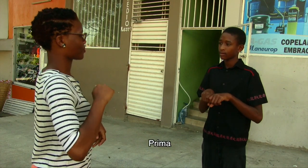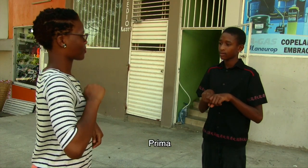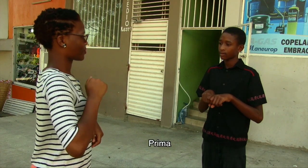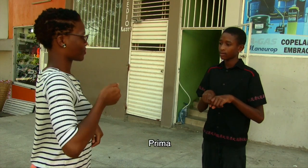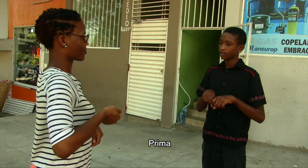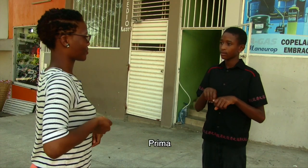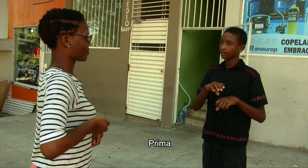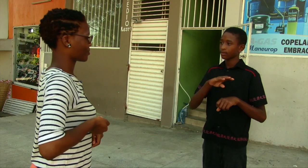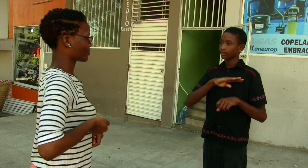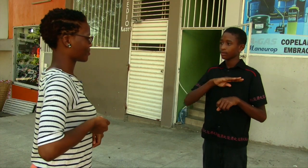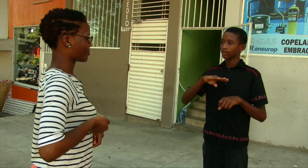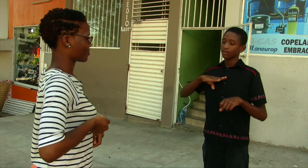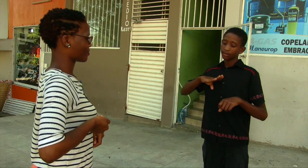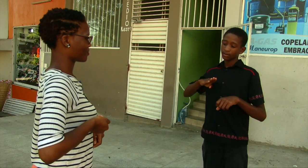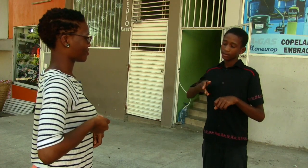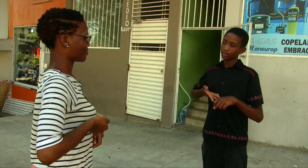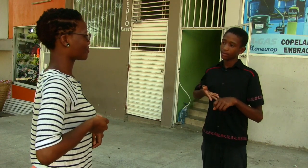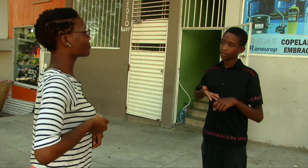Prima.